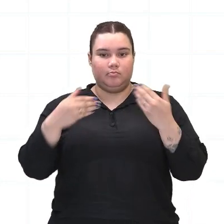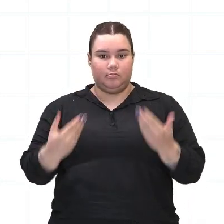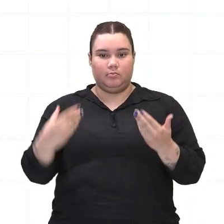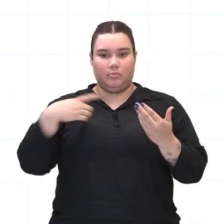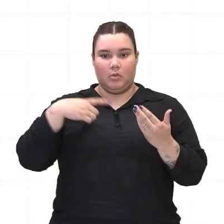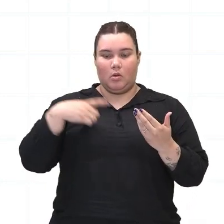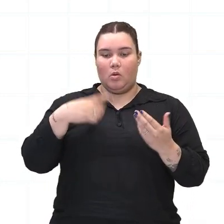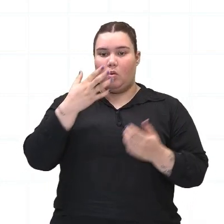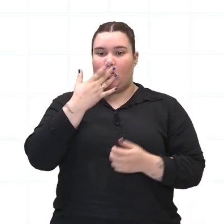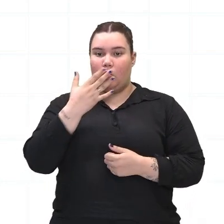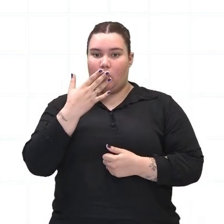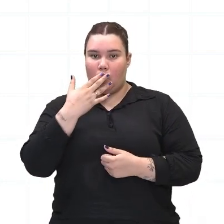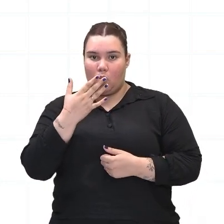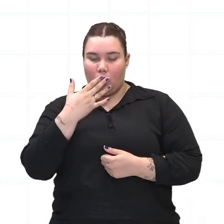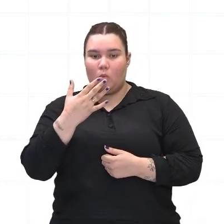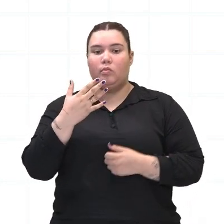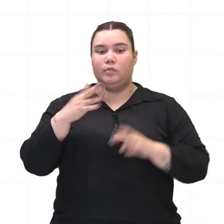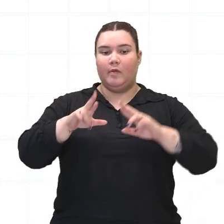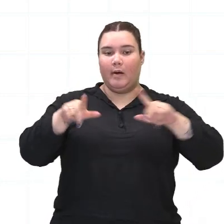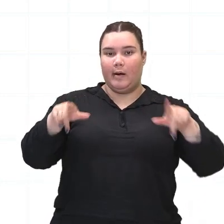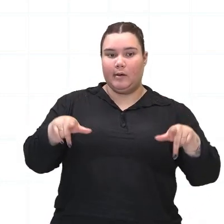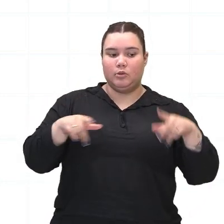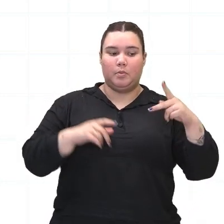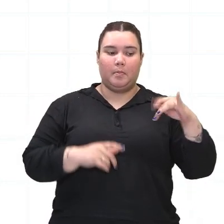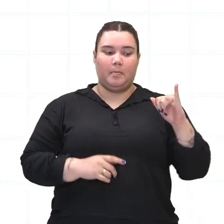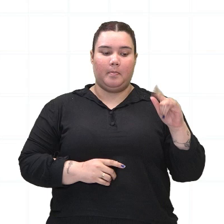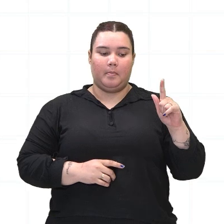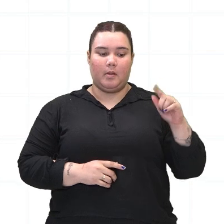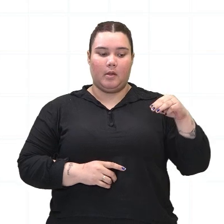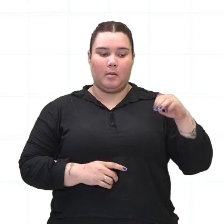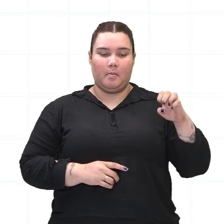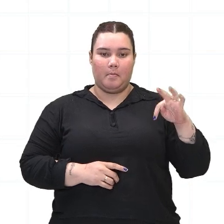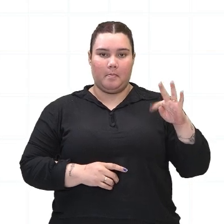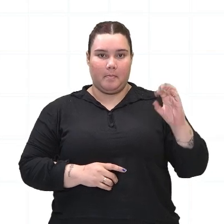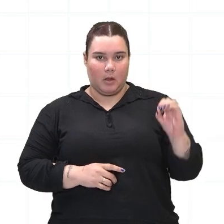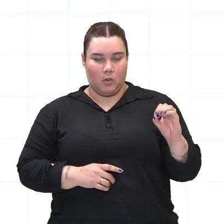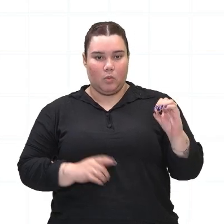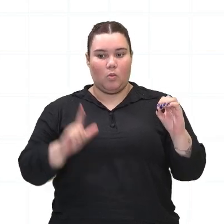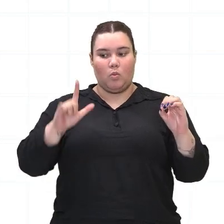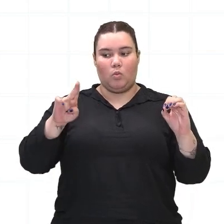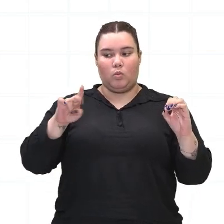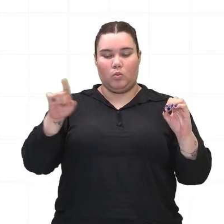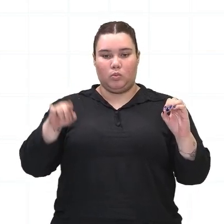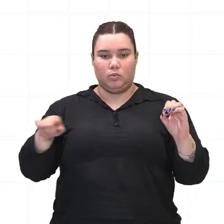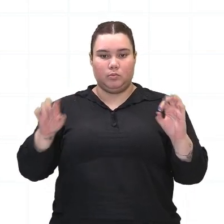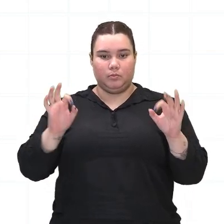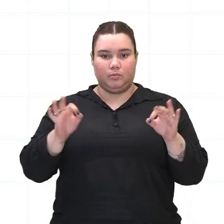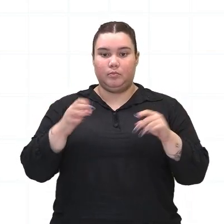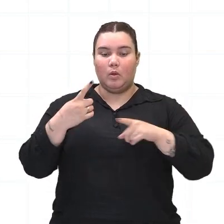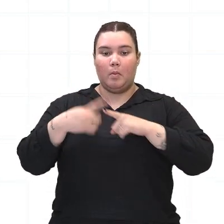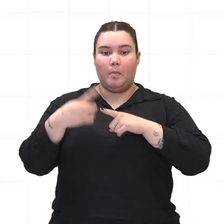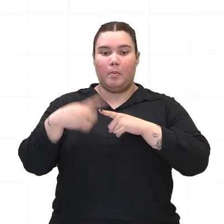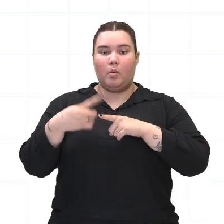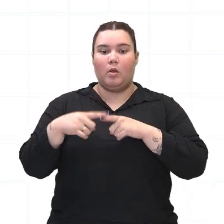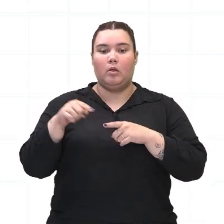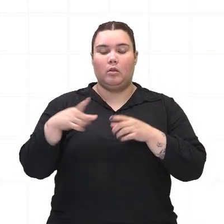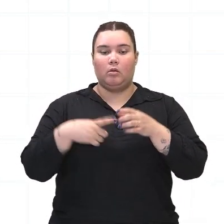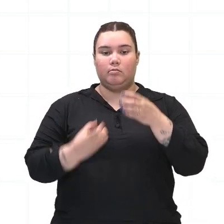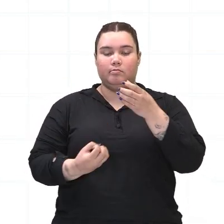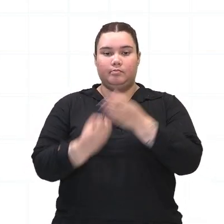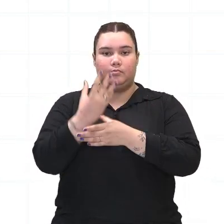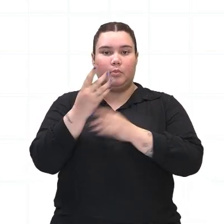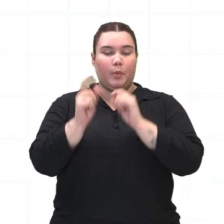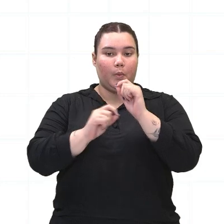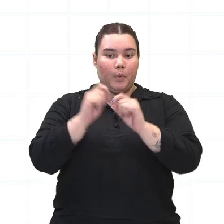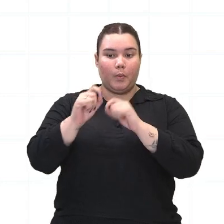cor luz e cor pigmento? Estamos vendo aqui a questão da cor luz. Por quê? Porque ela vai dar origem também ao que